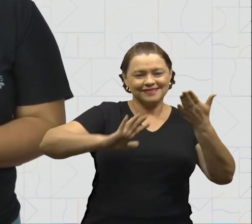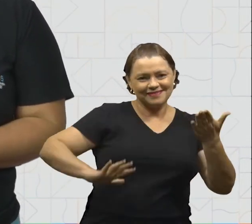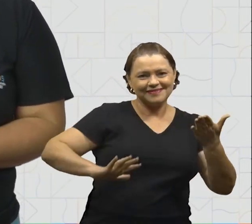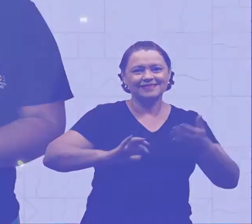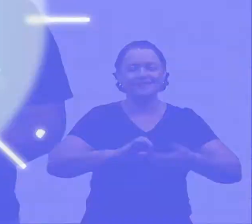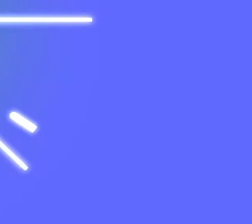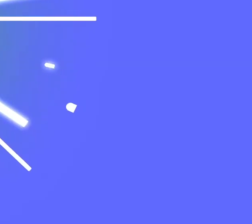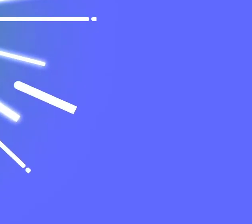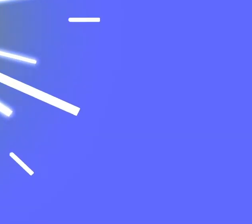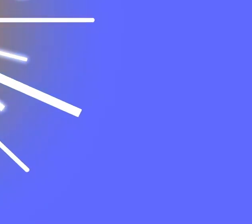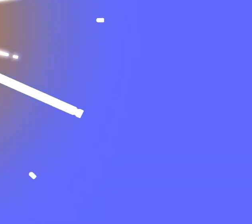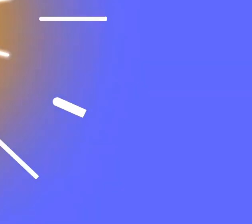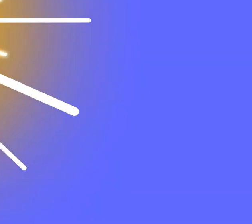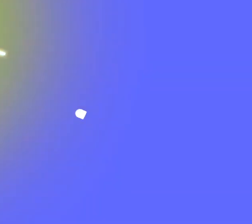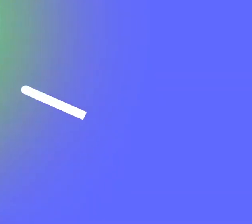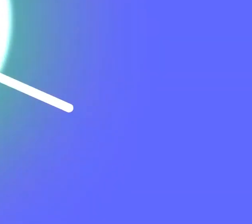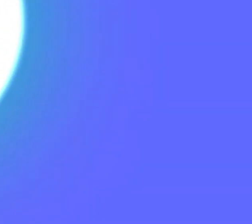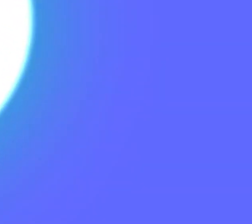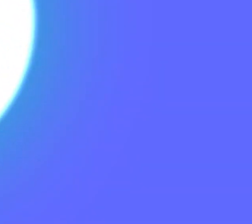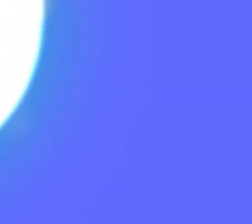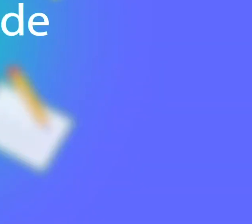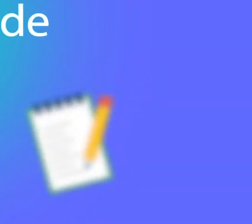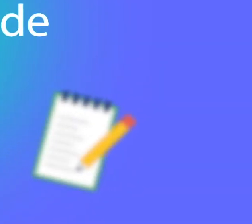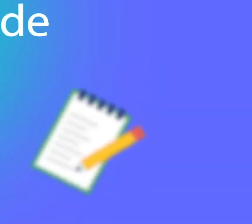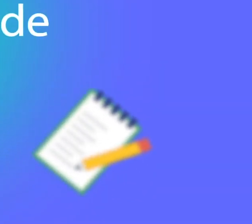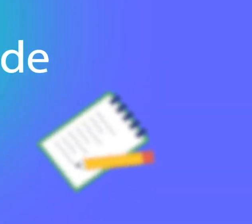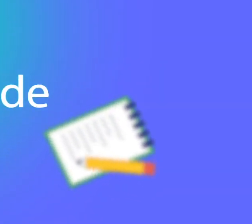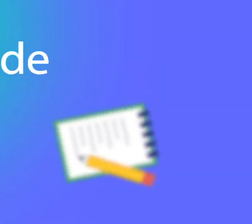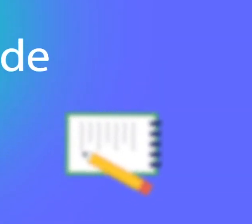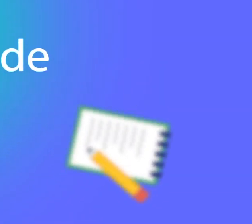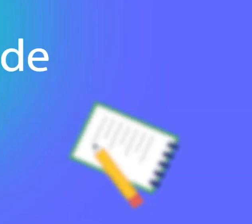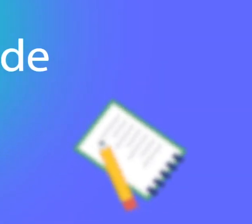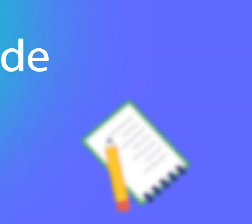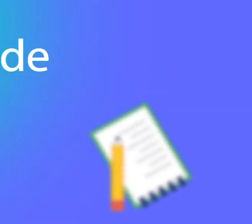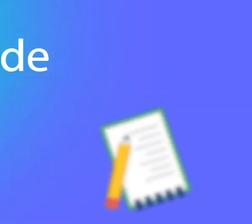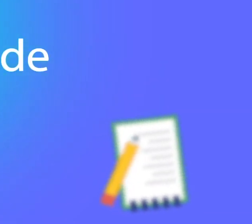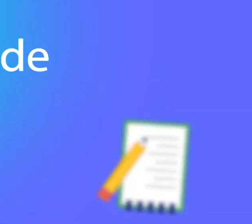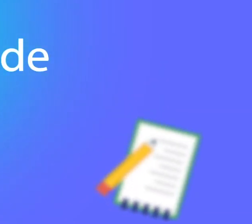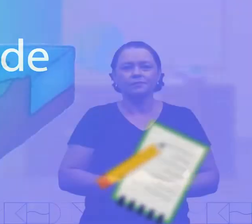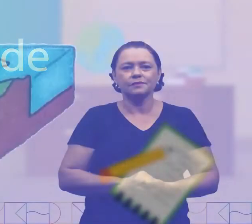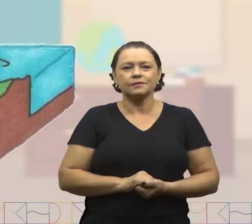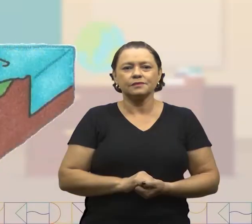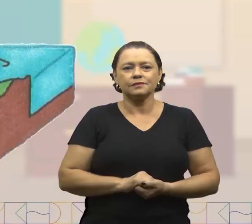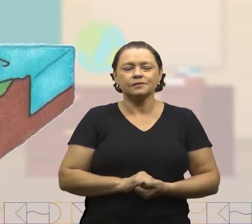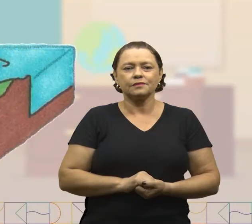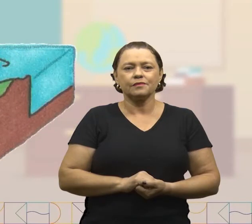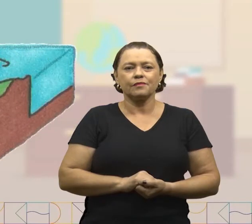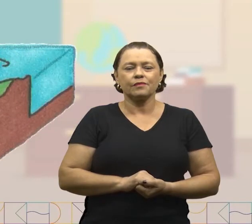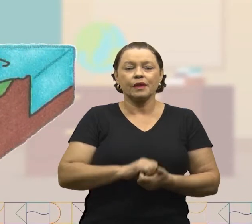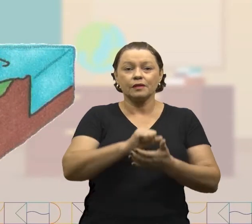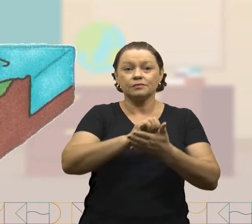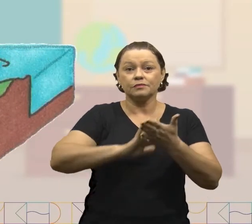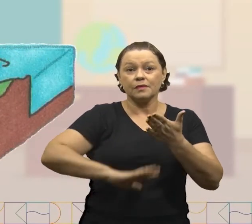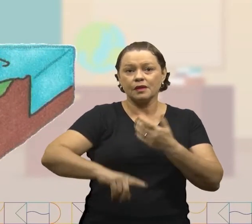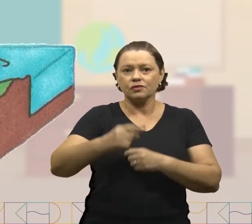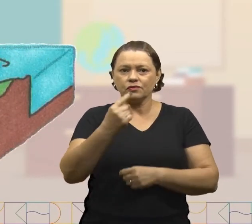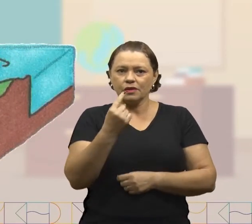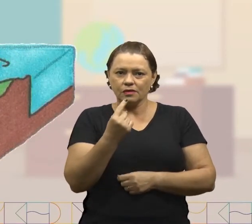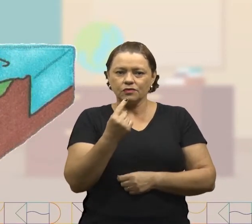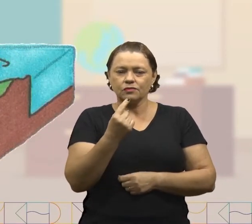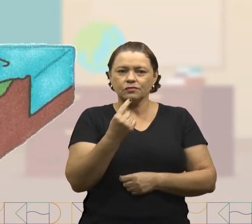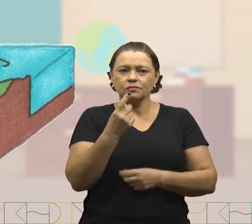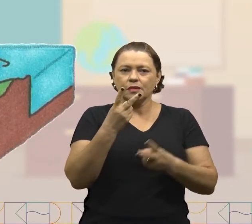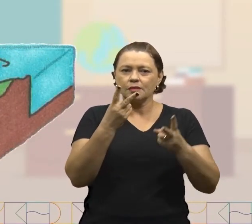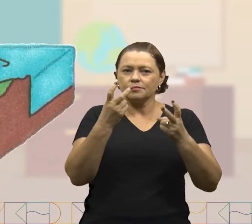atividade. Atividade 1. Observe